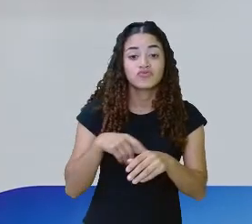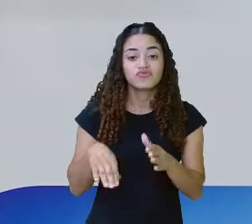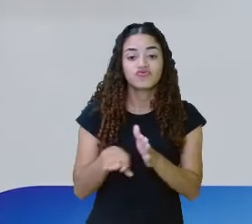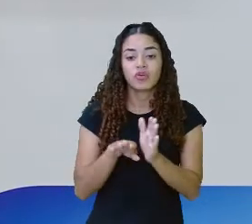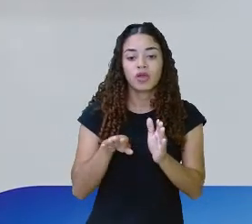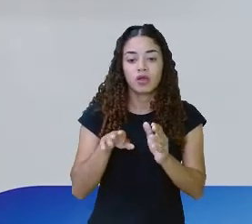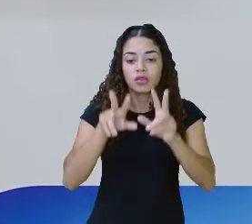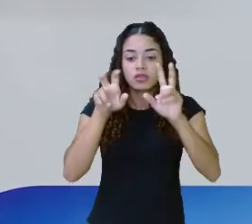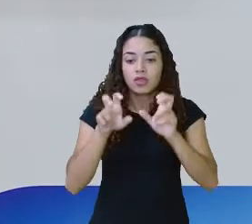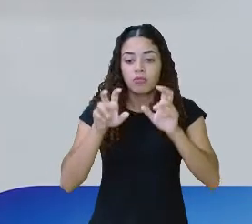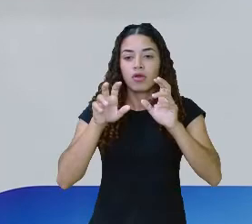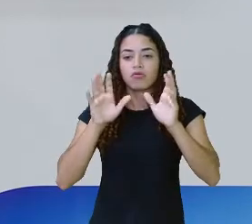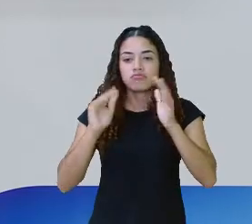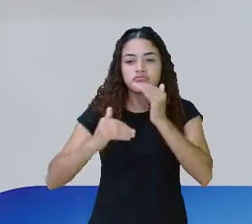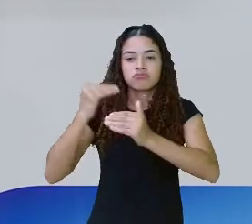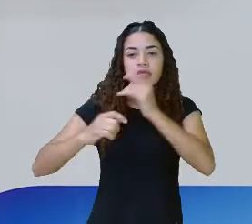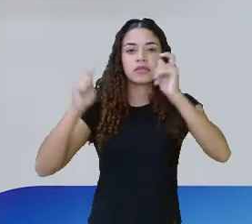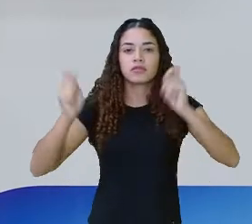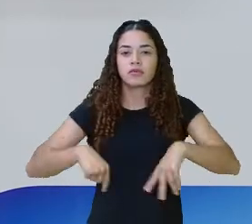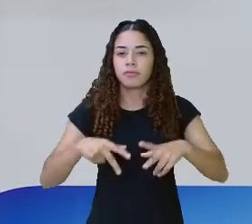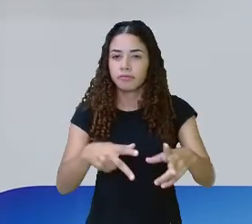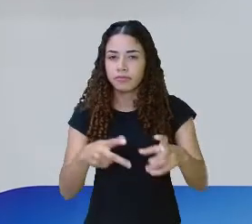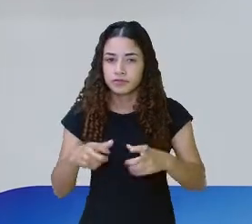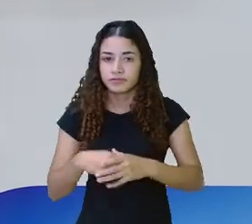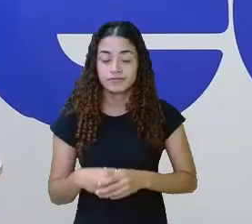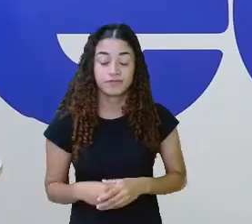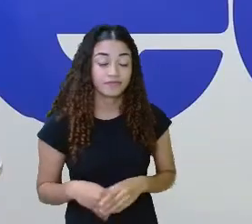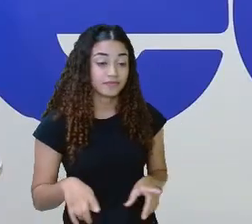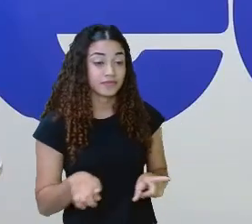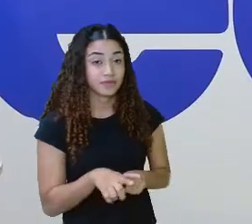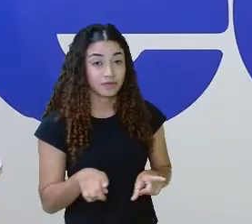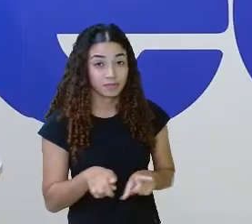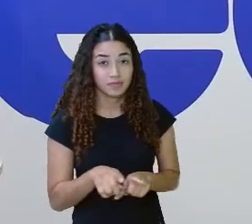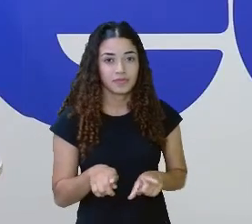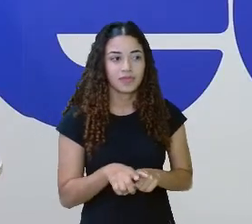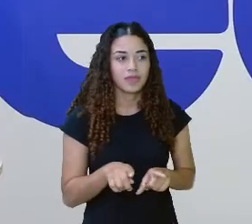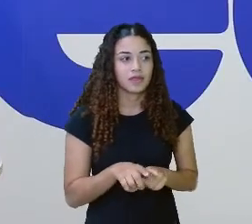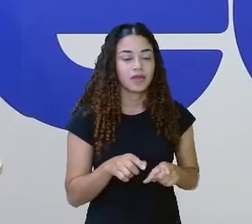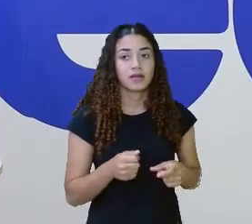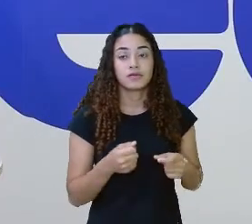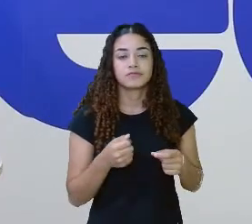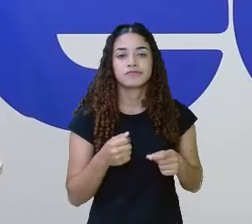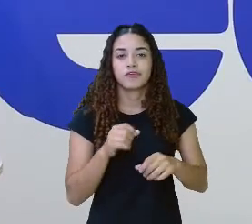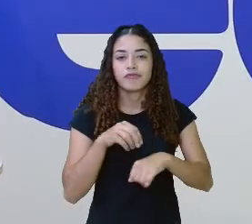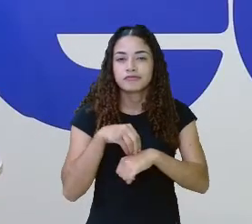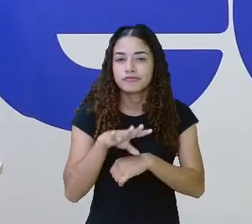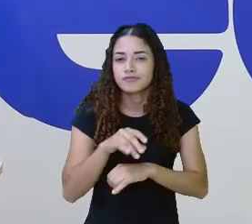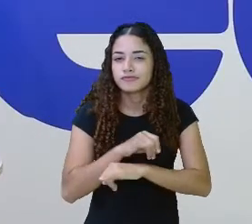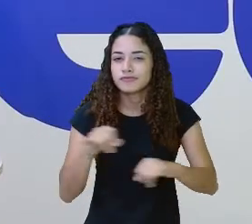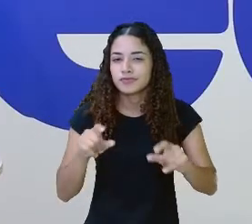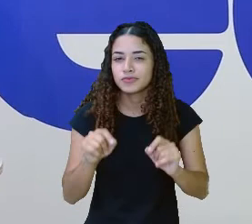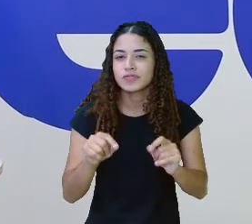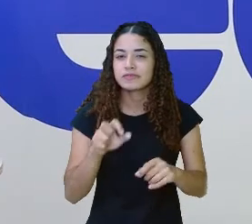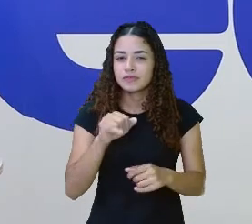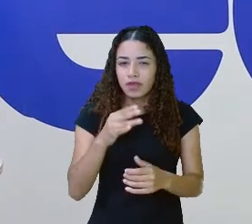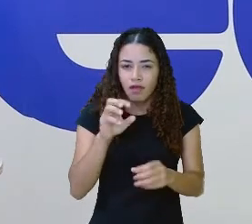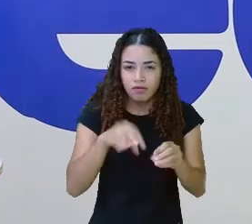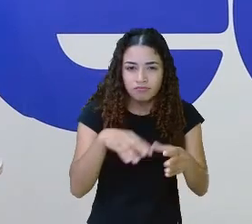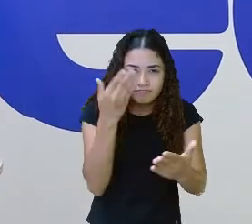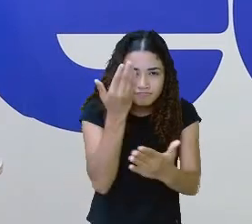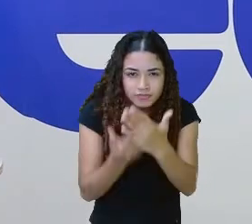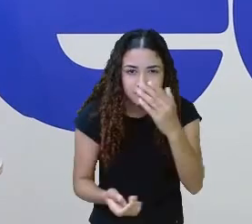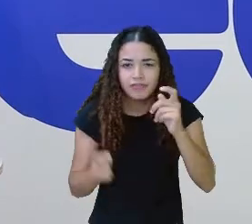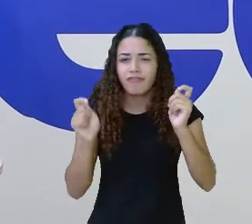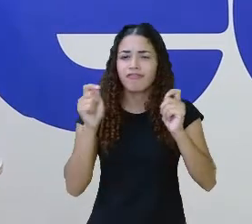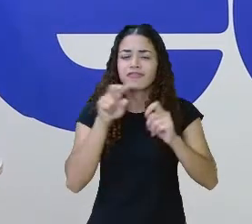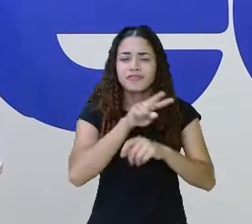gente consiga perceber essas questões, né? E o recadinho, professora Carol, é quem perdeu essa aula, vai lá no YouTube, dá uma olhadinha